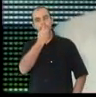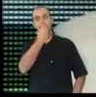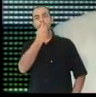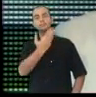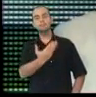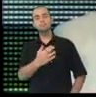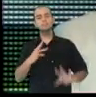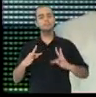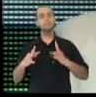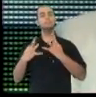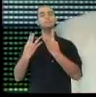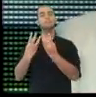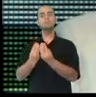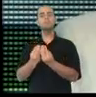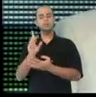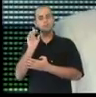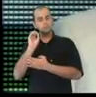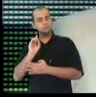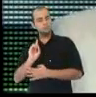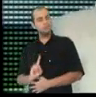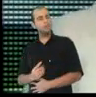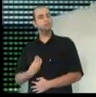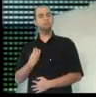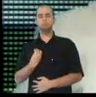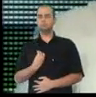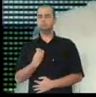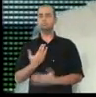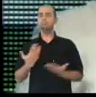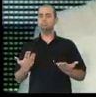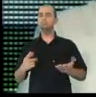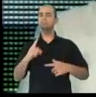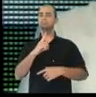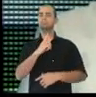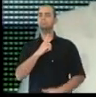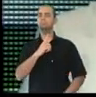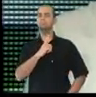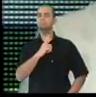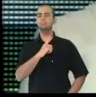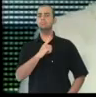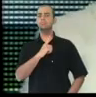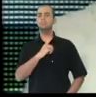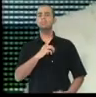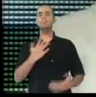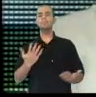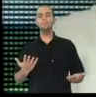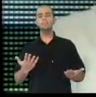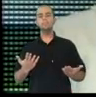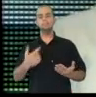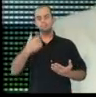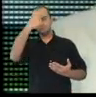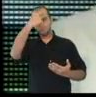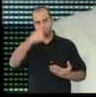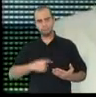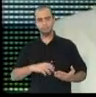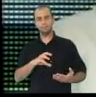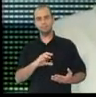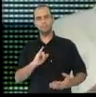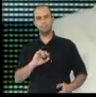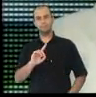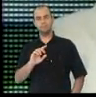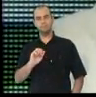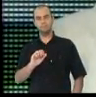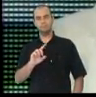o direito que eles têm, inclusive, de ter a sua cidadania respeitada. O governo